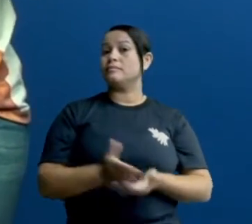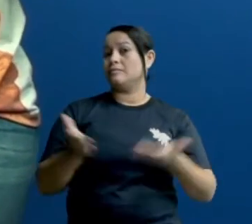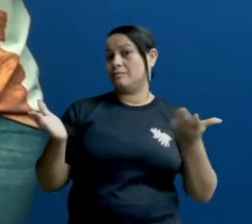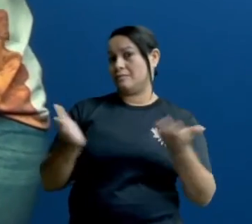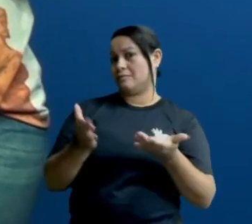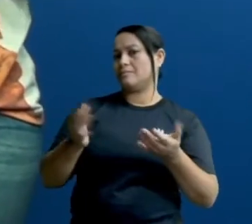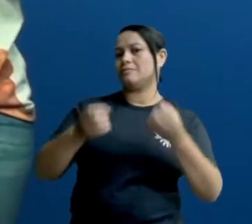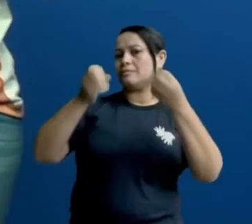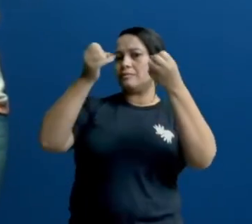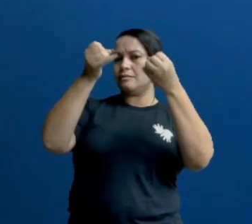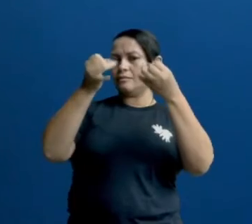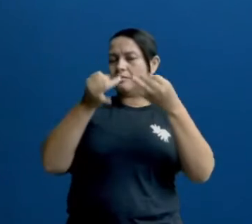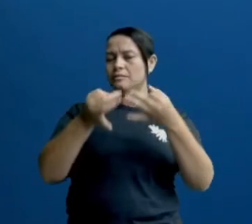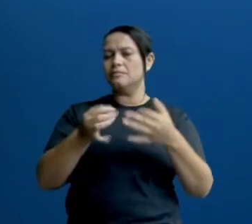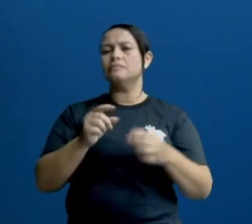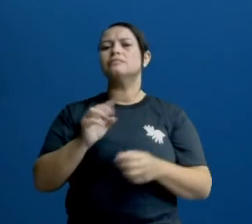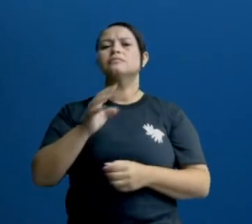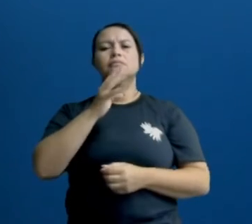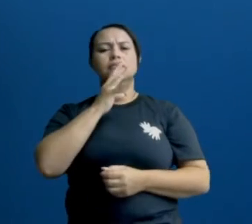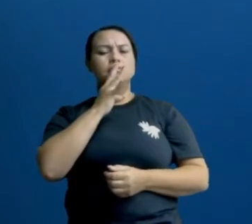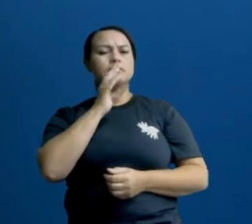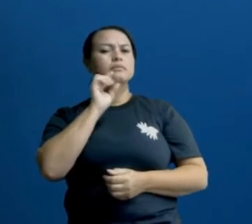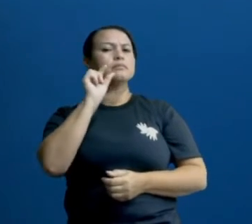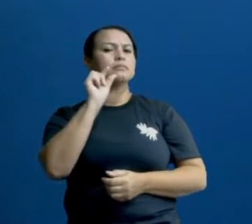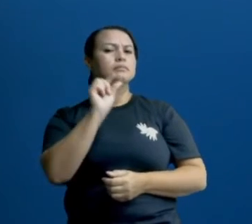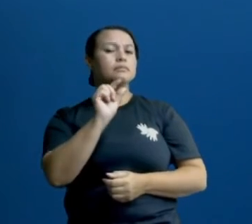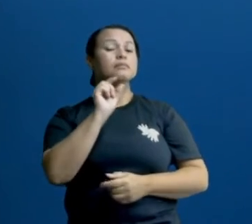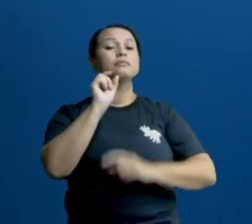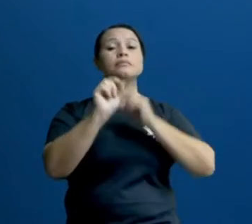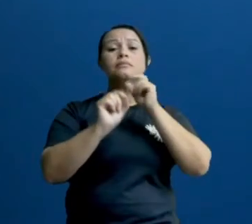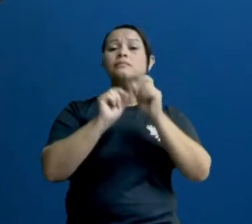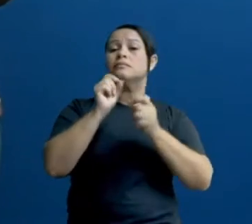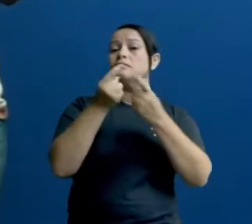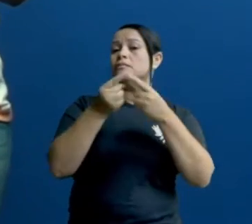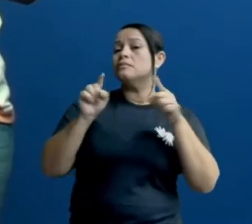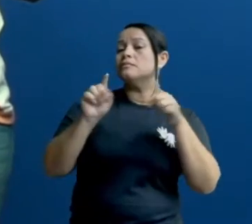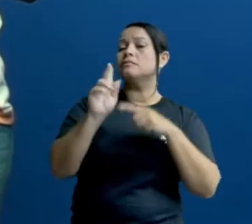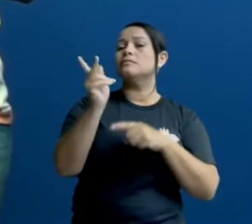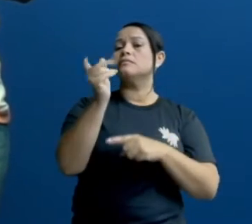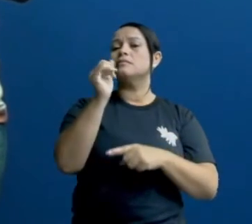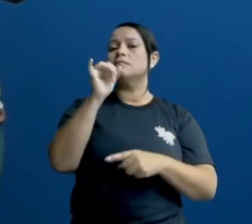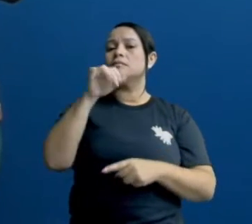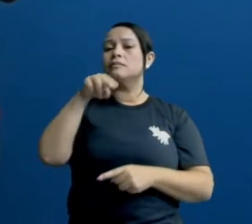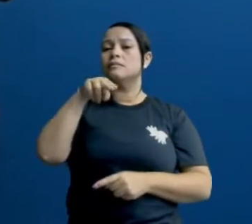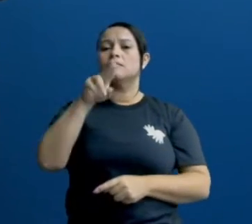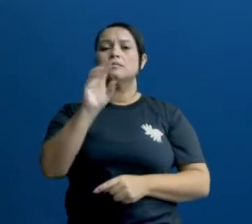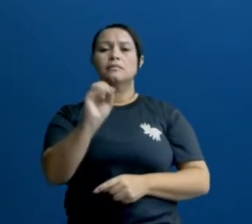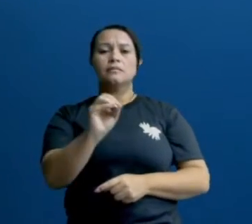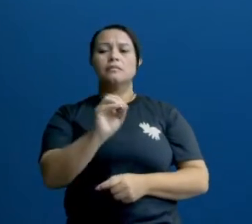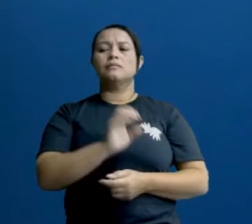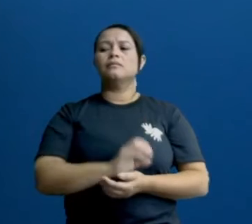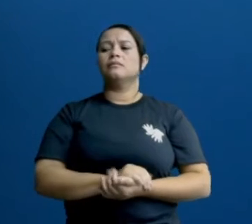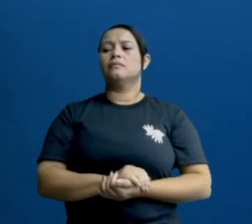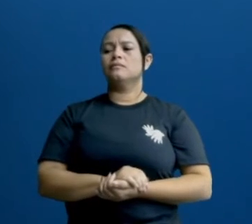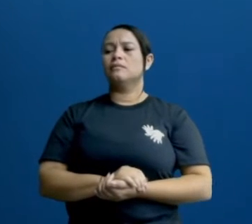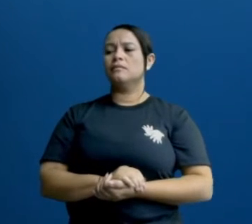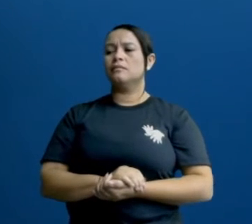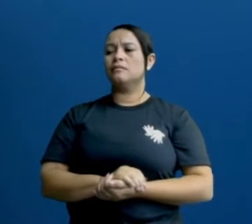Agora que a gente já conheceu um pouquinho o que é um hino.